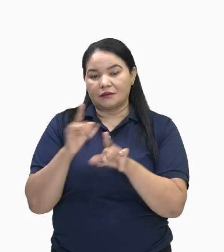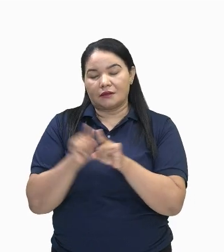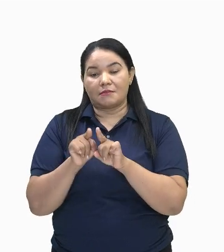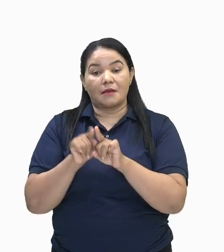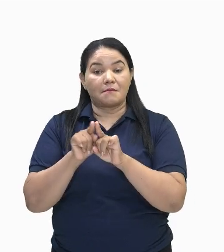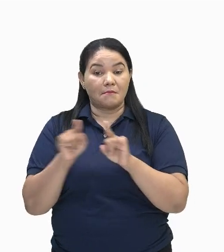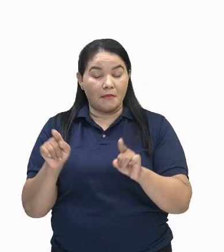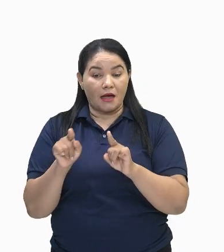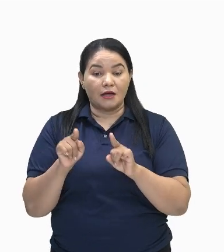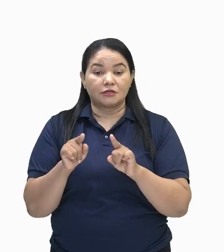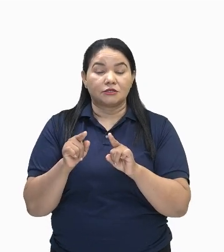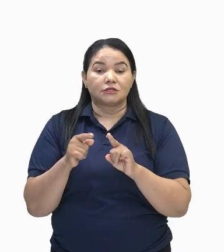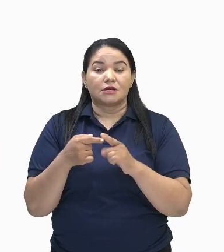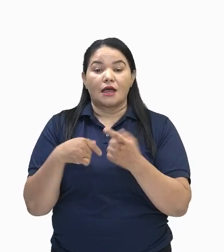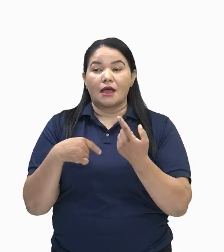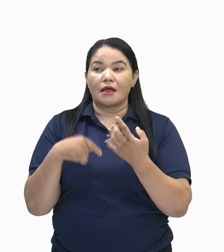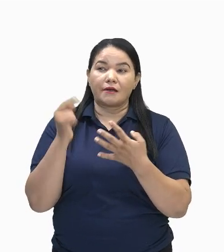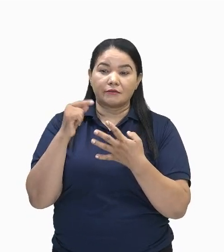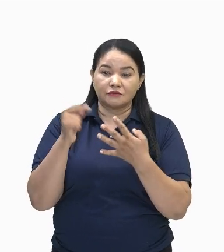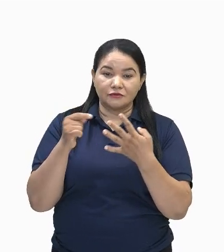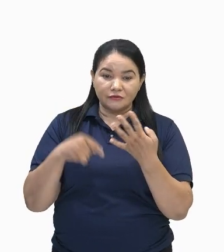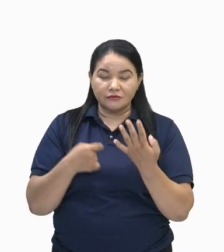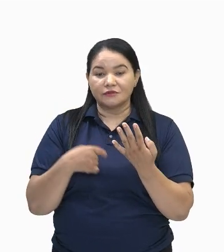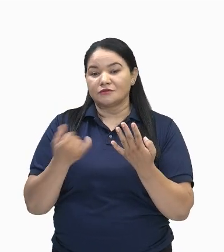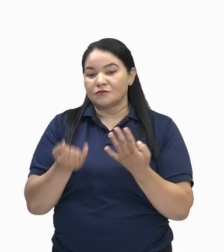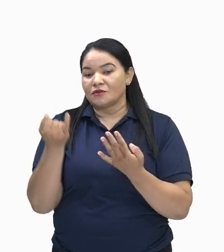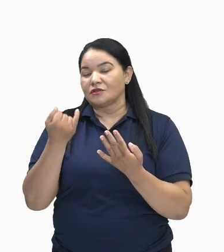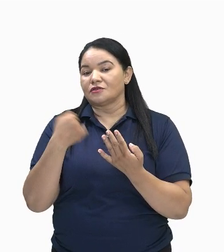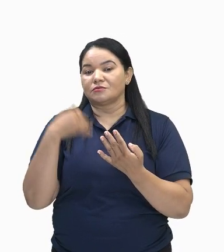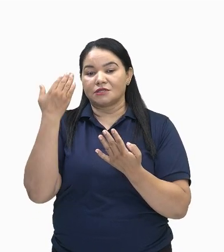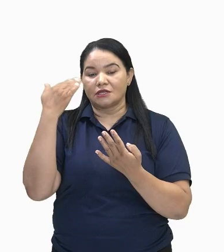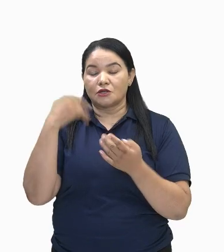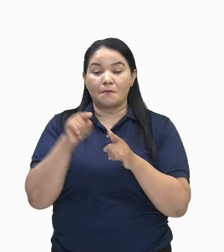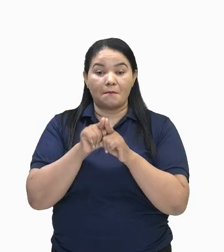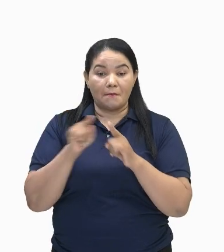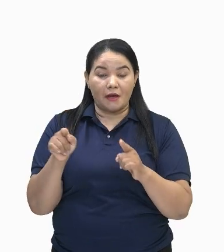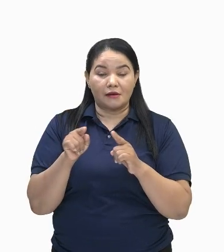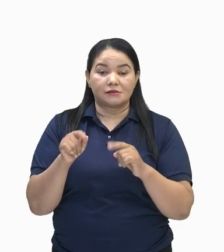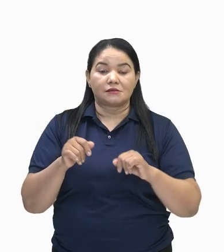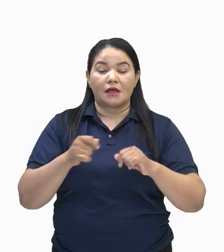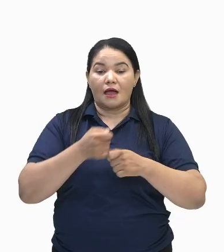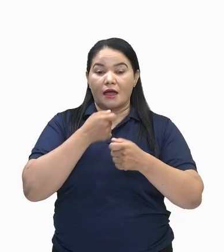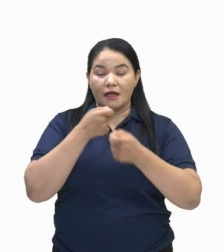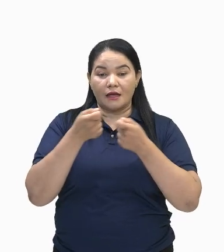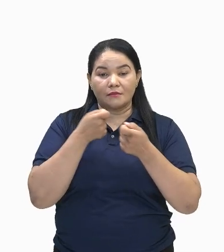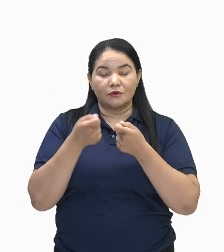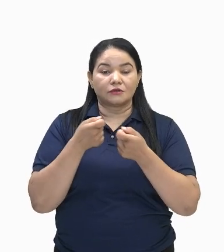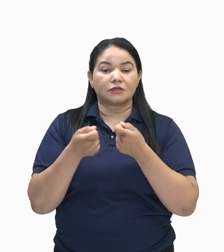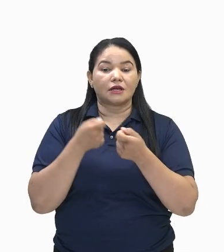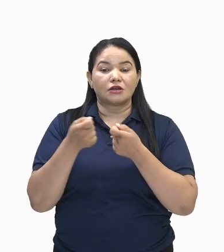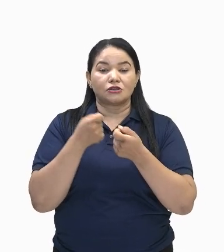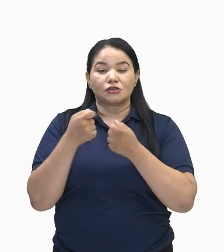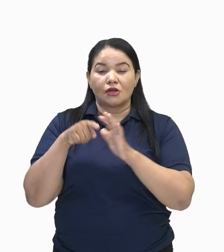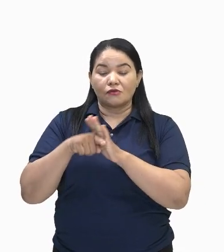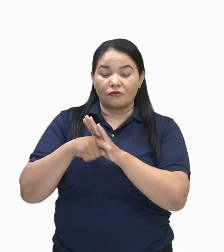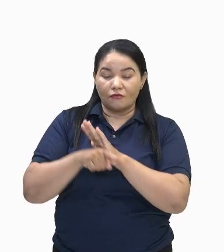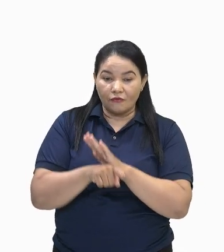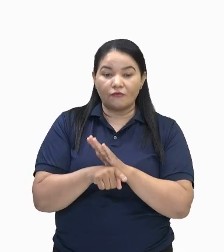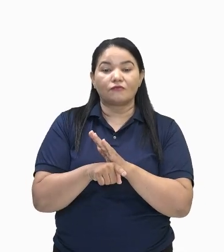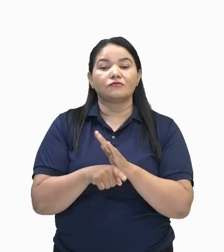elementos essenciais para que seja compreendida. Mas a reportagem, né, ela vai mais a